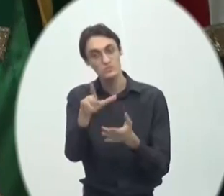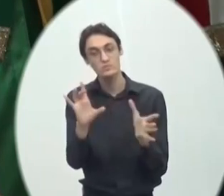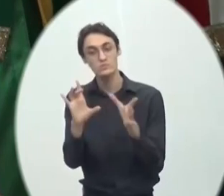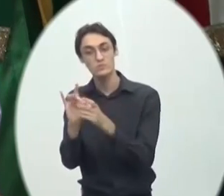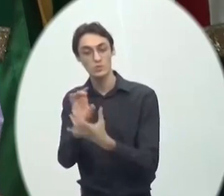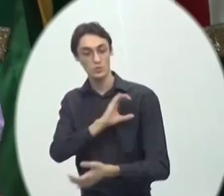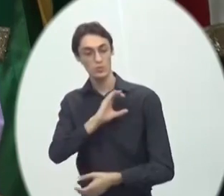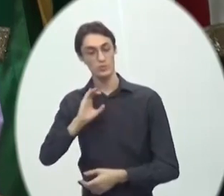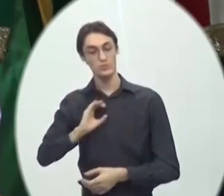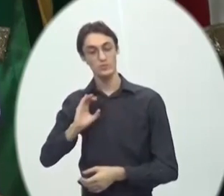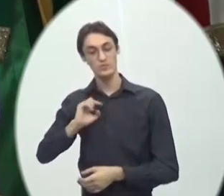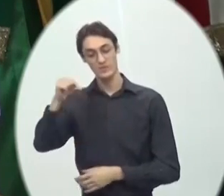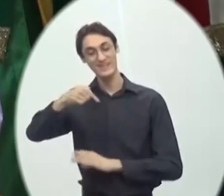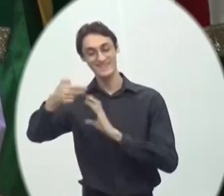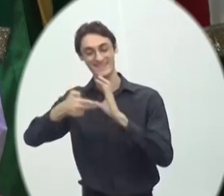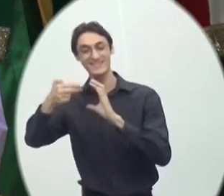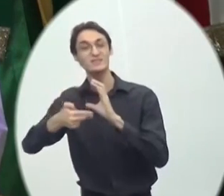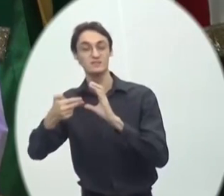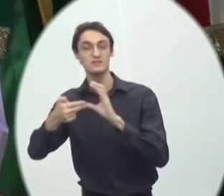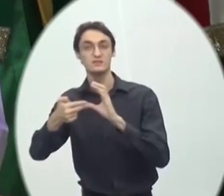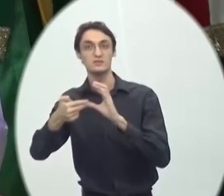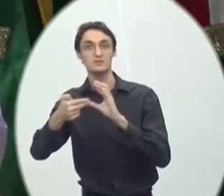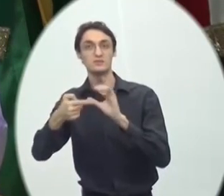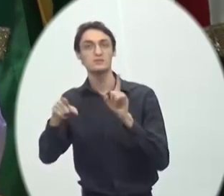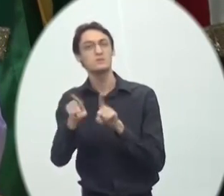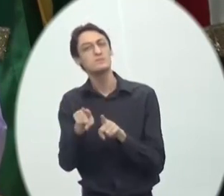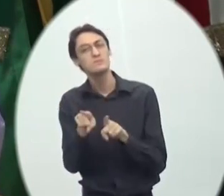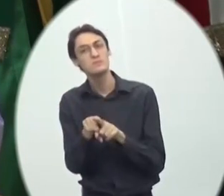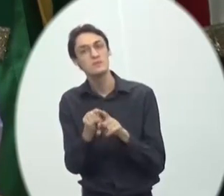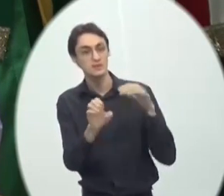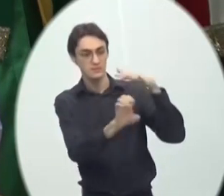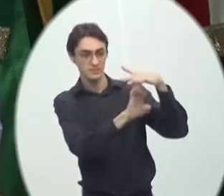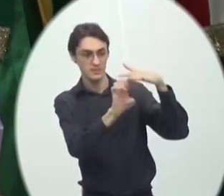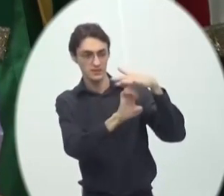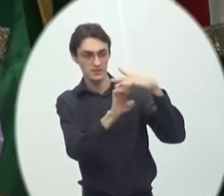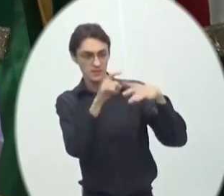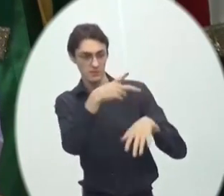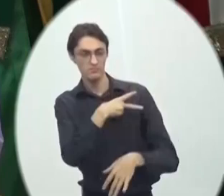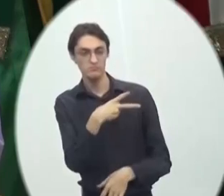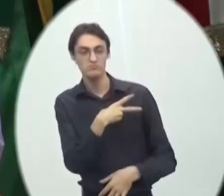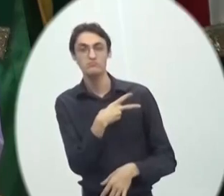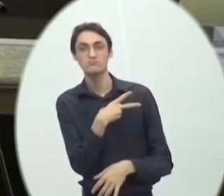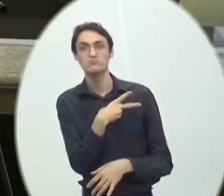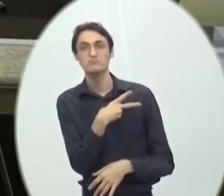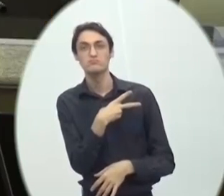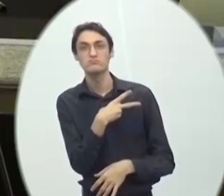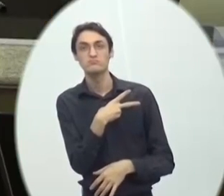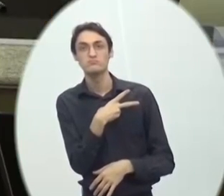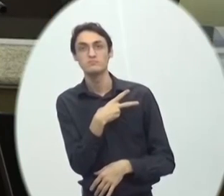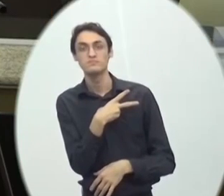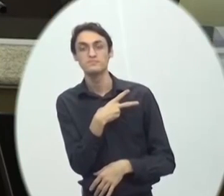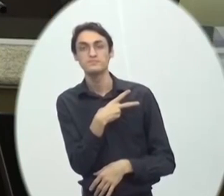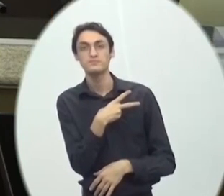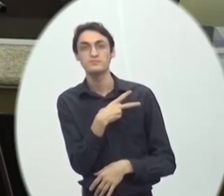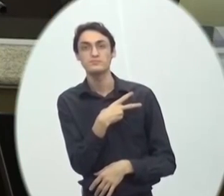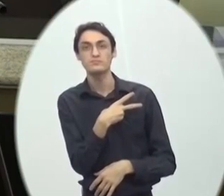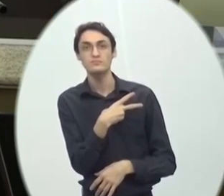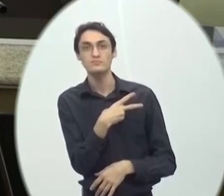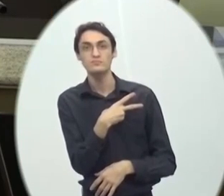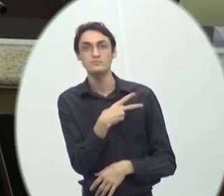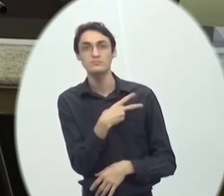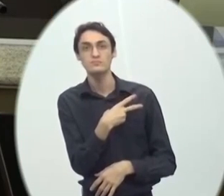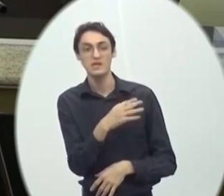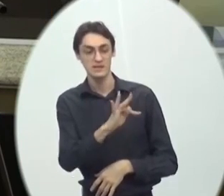comissão competente da casa e com a parte das empresas, vereador Paulo Ferreira, juntamente com os